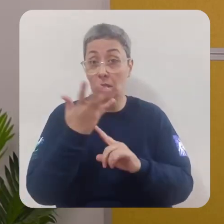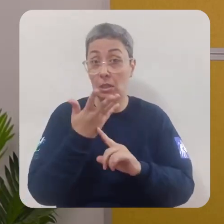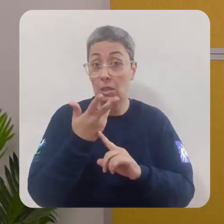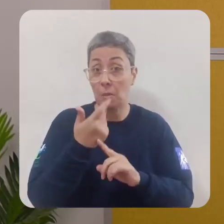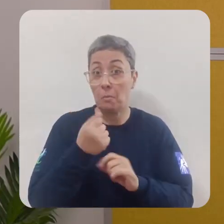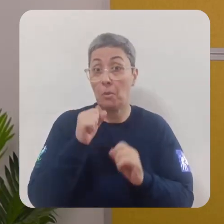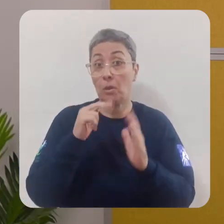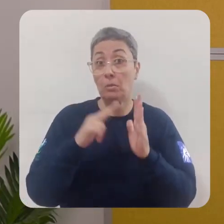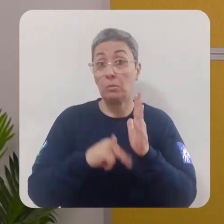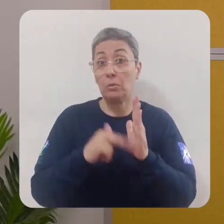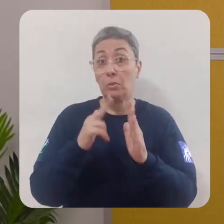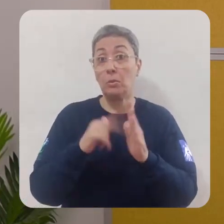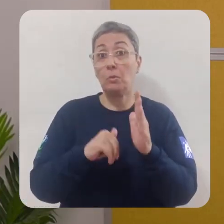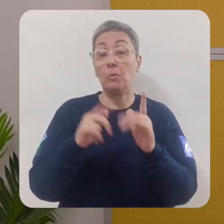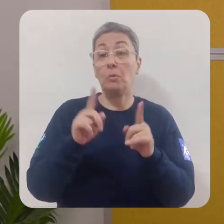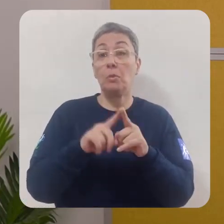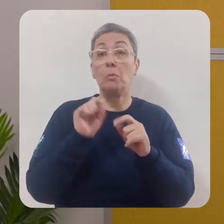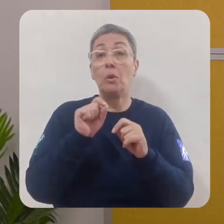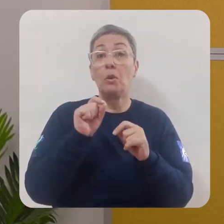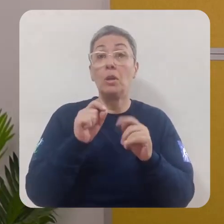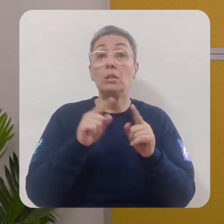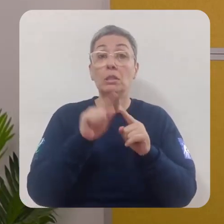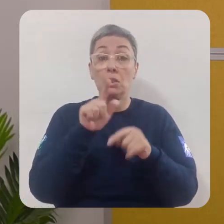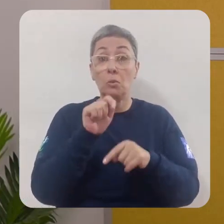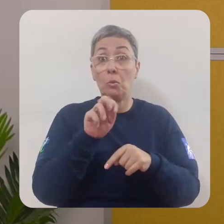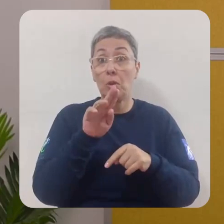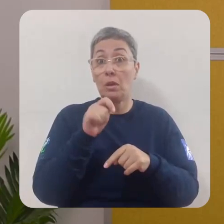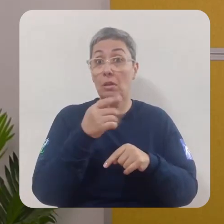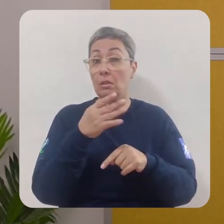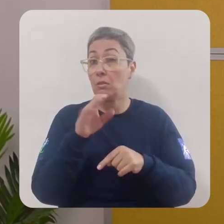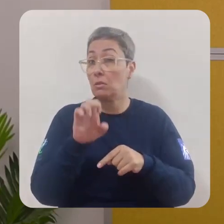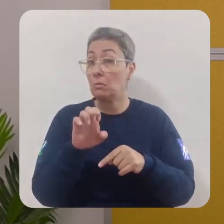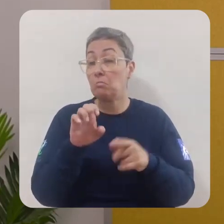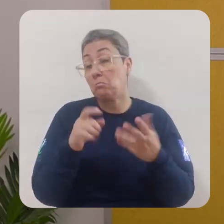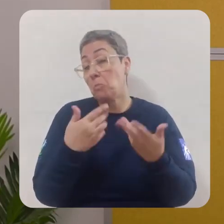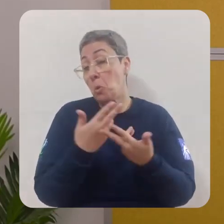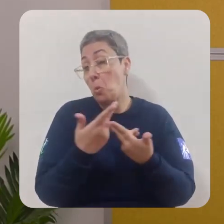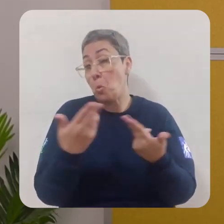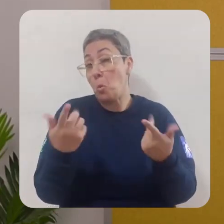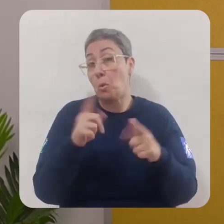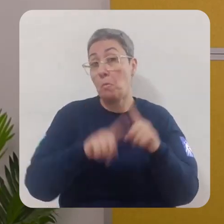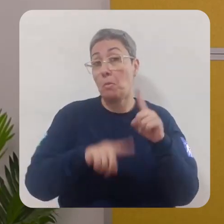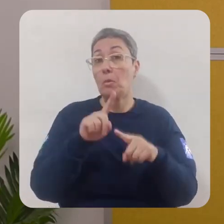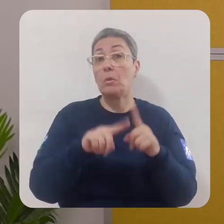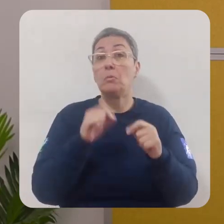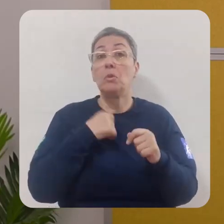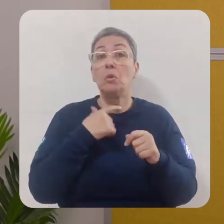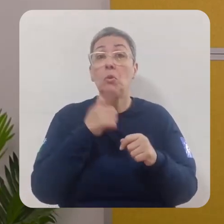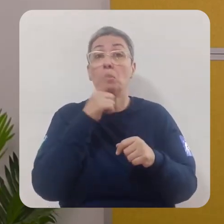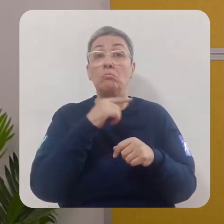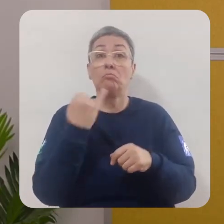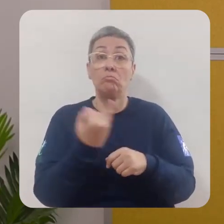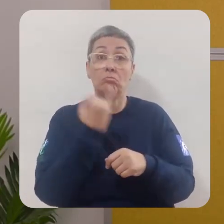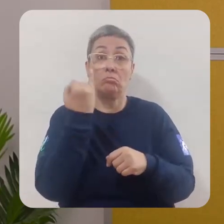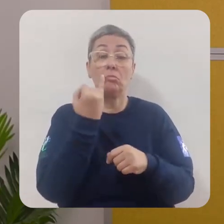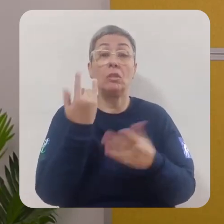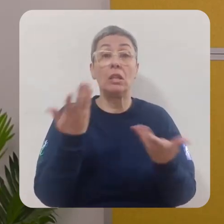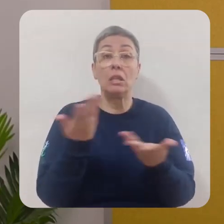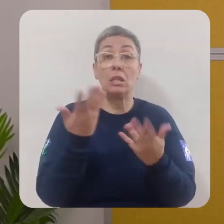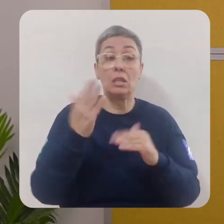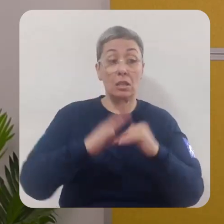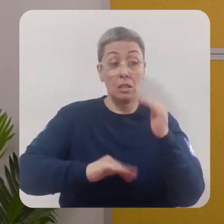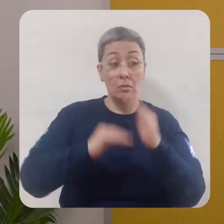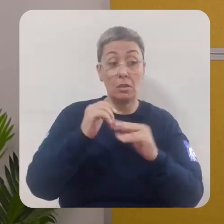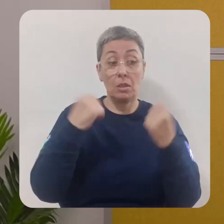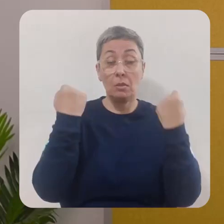atividade de artes pode ser um pincel, pode ser uma tinta guache, né? Pode ser outros materiais que você considera